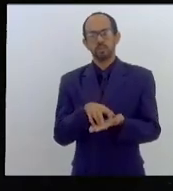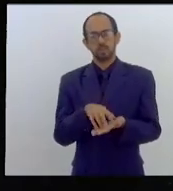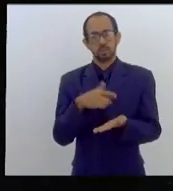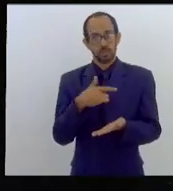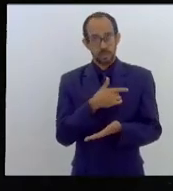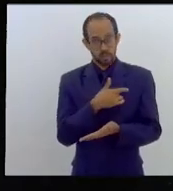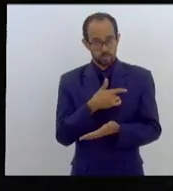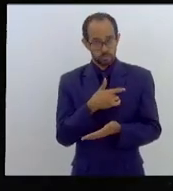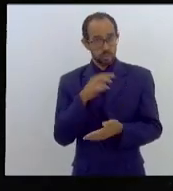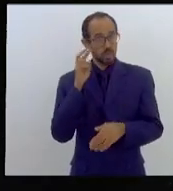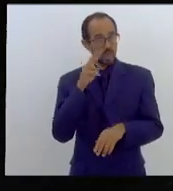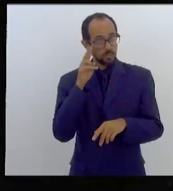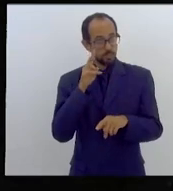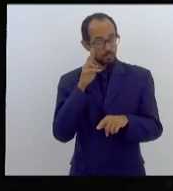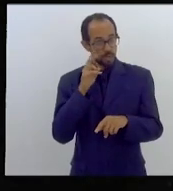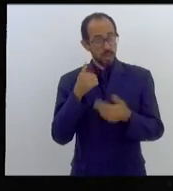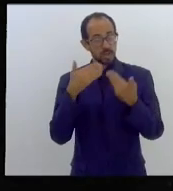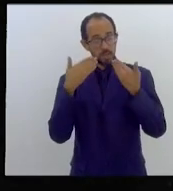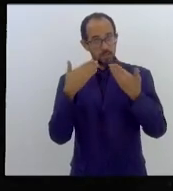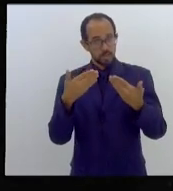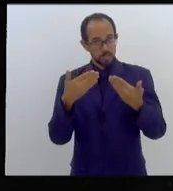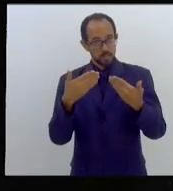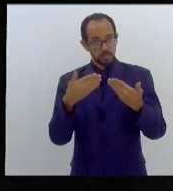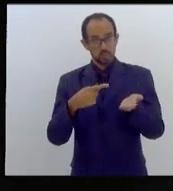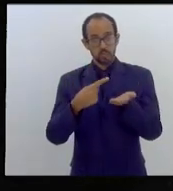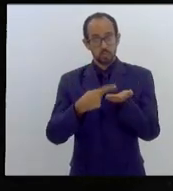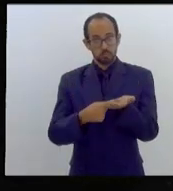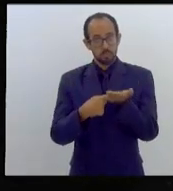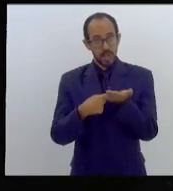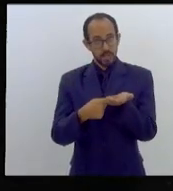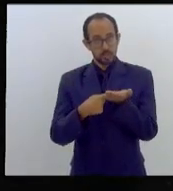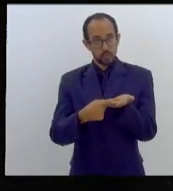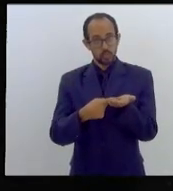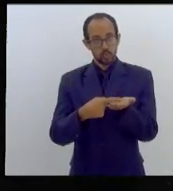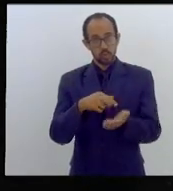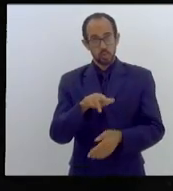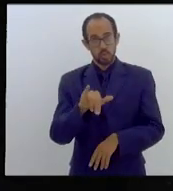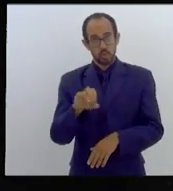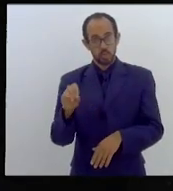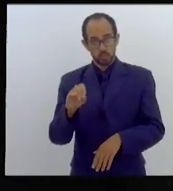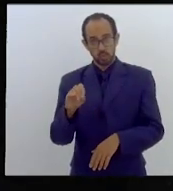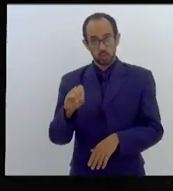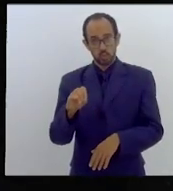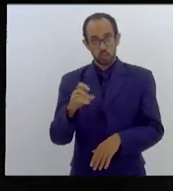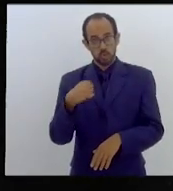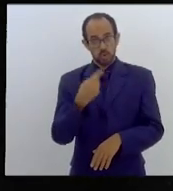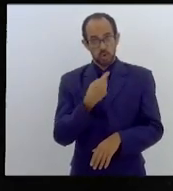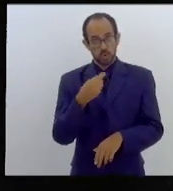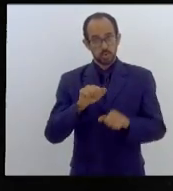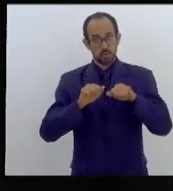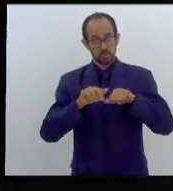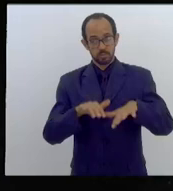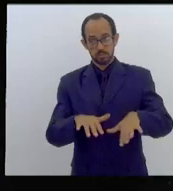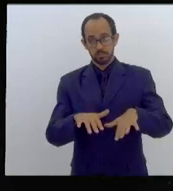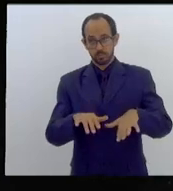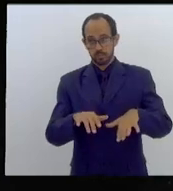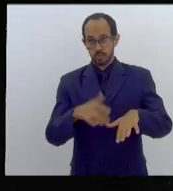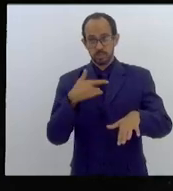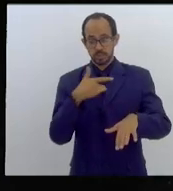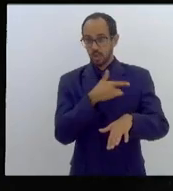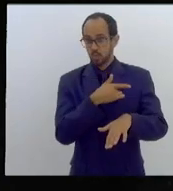que durante a apresentação do Pacto Rio, nós estávamos na pandemia e a saúde não foi colocada